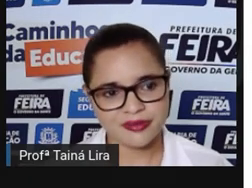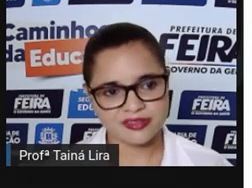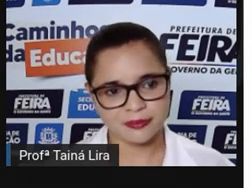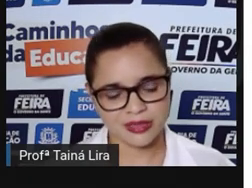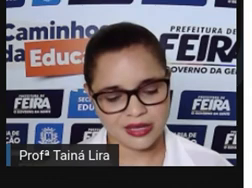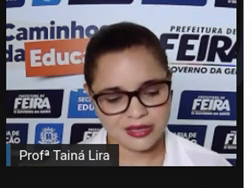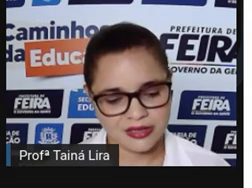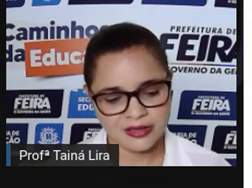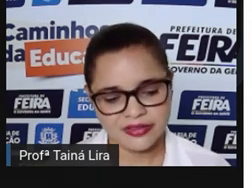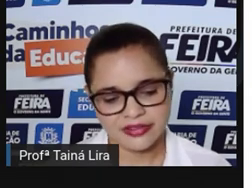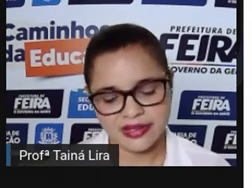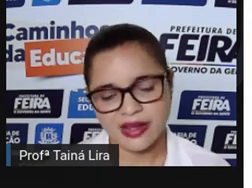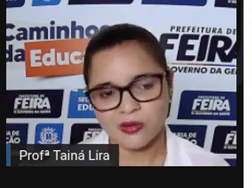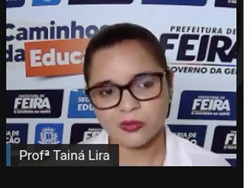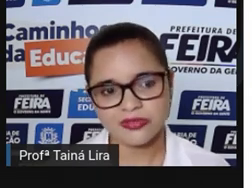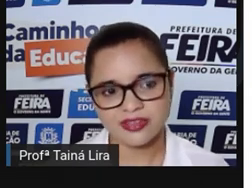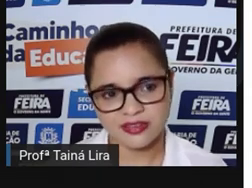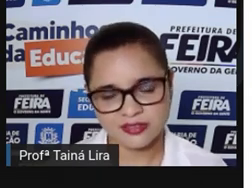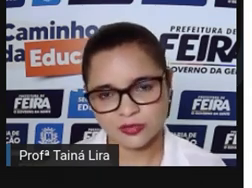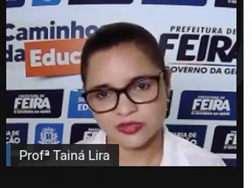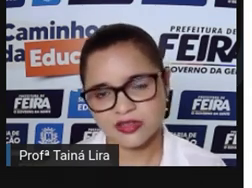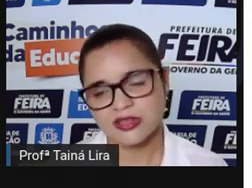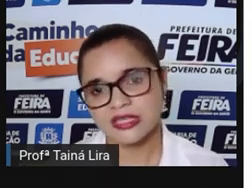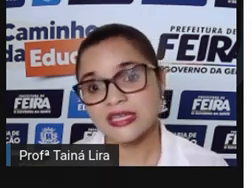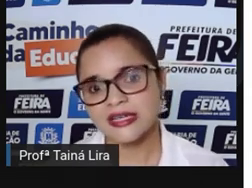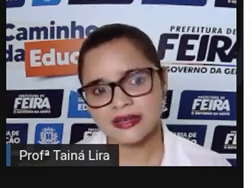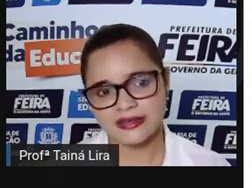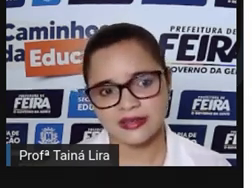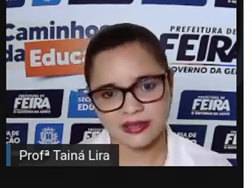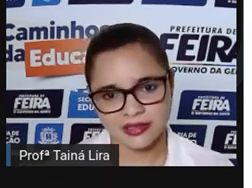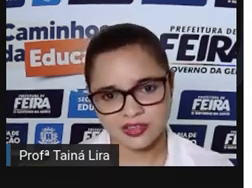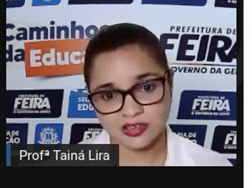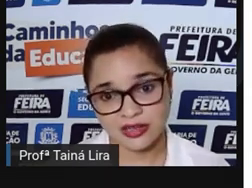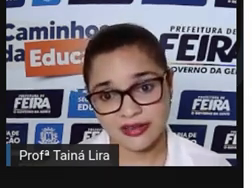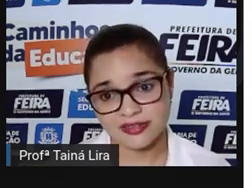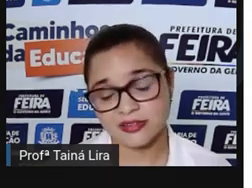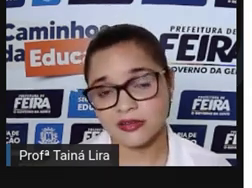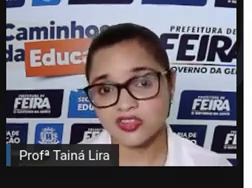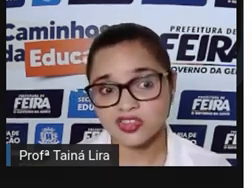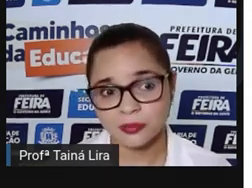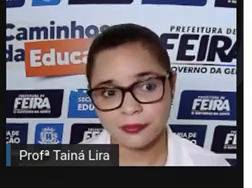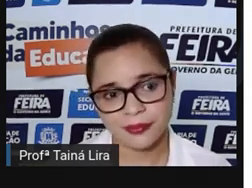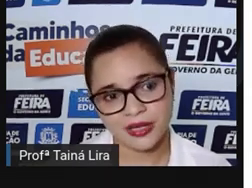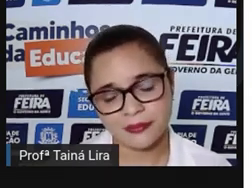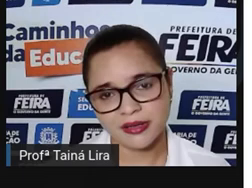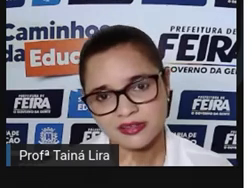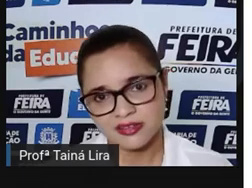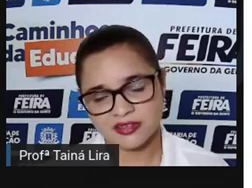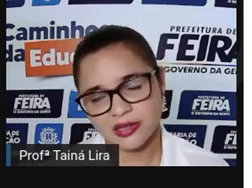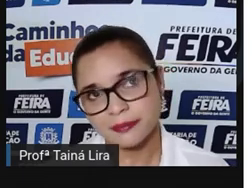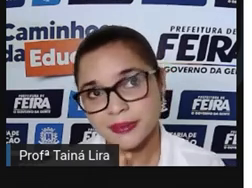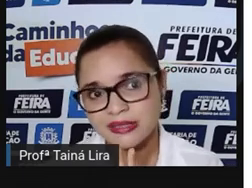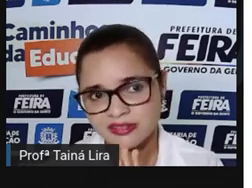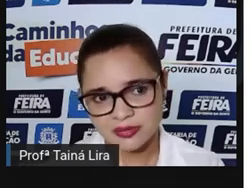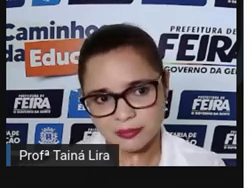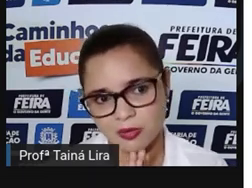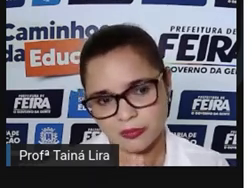Conseguiram perceber aí, né, alguns riscos que a internet traz. Então a gente precisa,